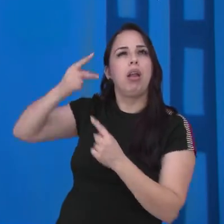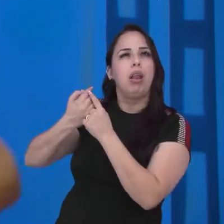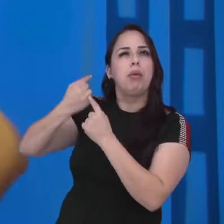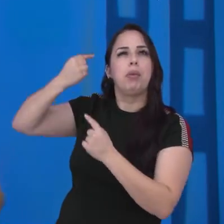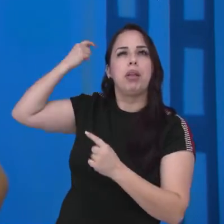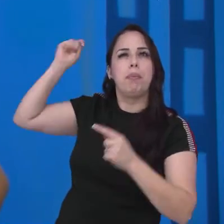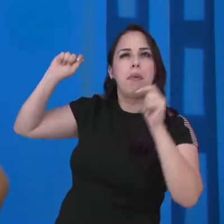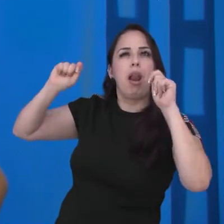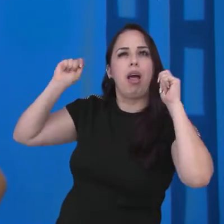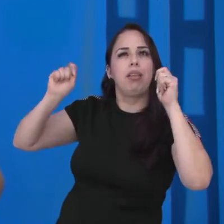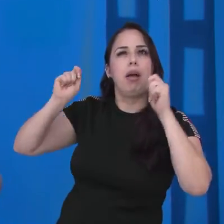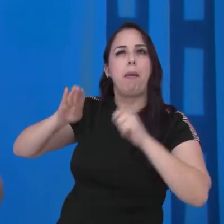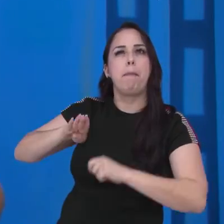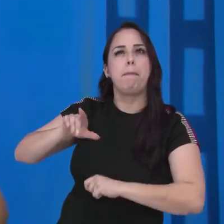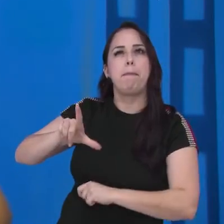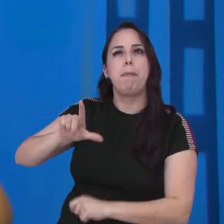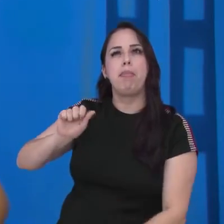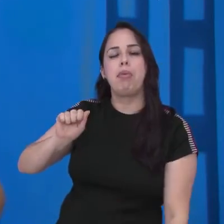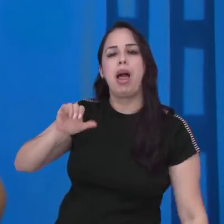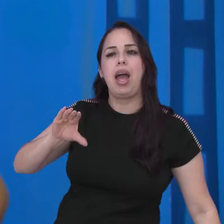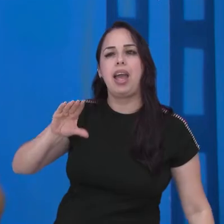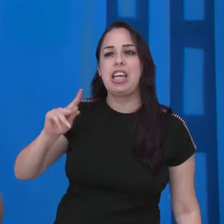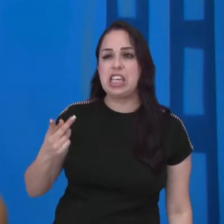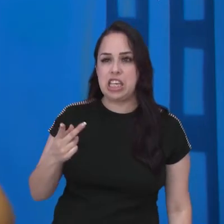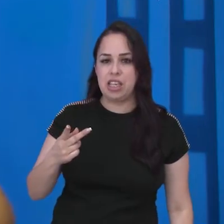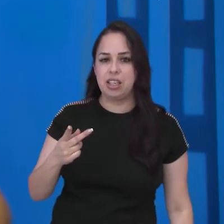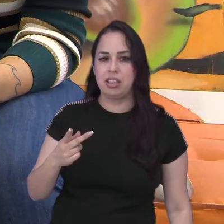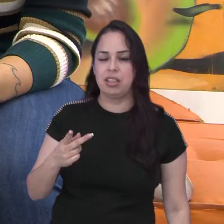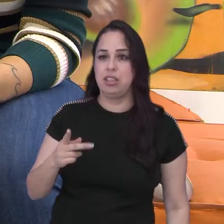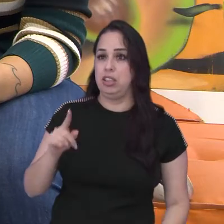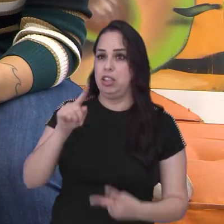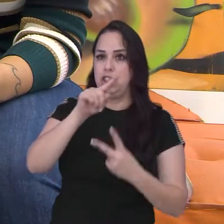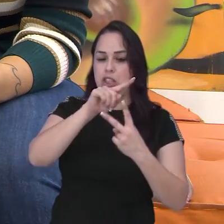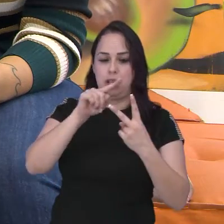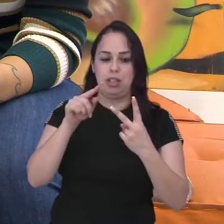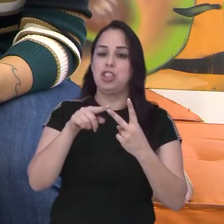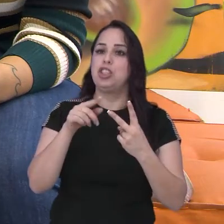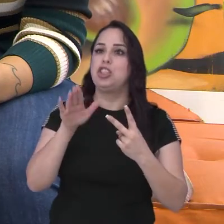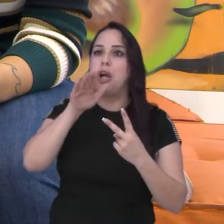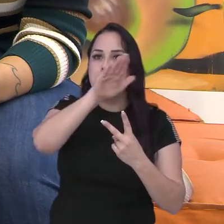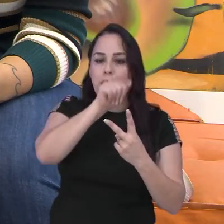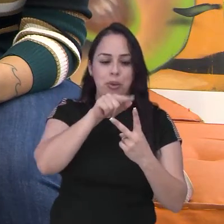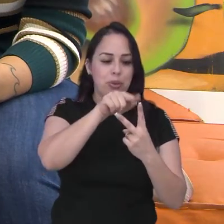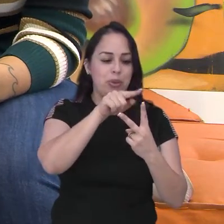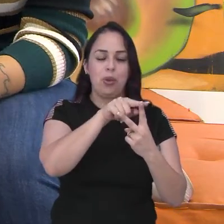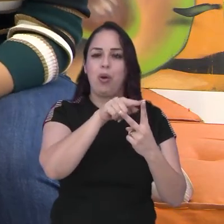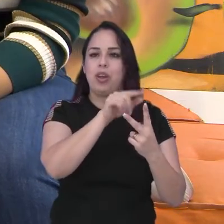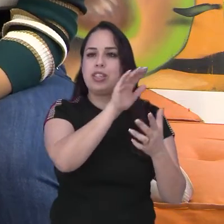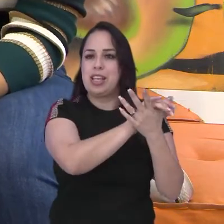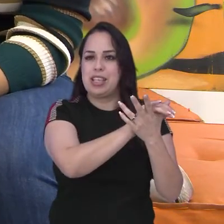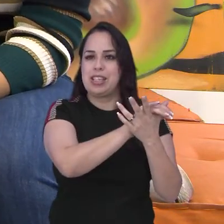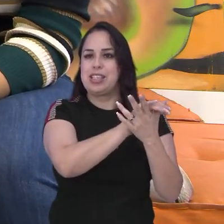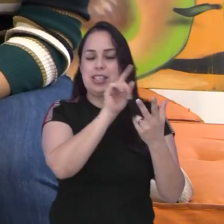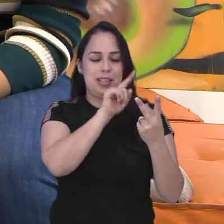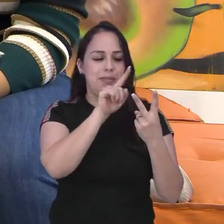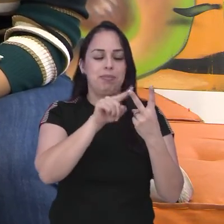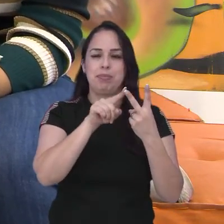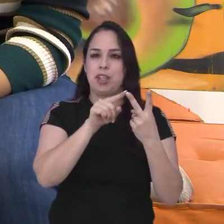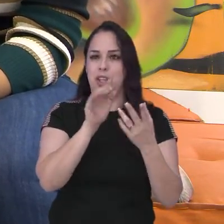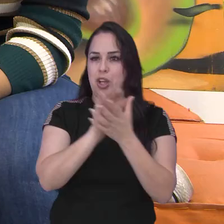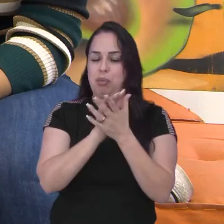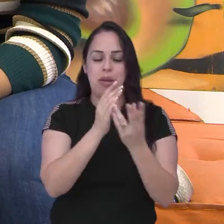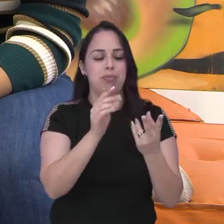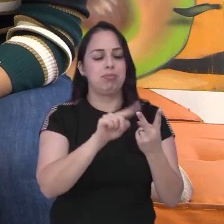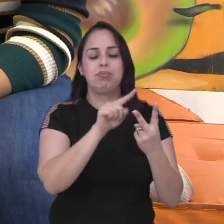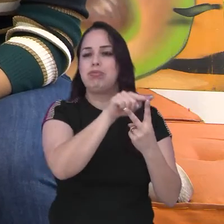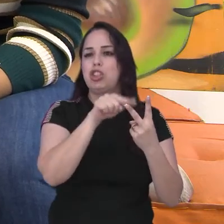bailes blacks na época que eles aconteciam, tanto que trouxe 2 casais que se conheceram na época do baile black para poder